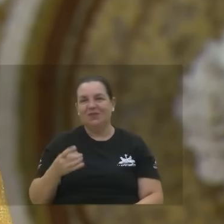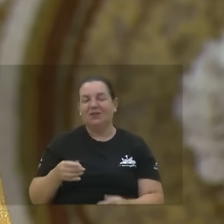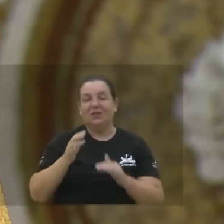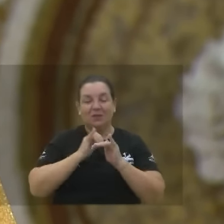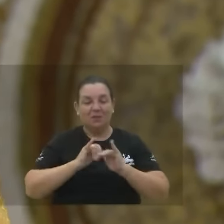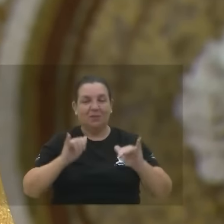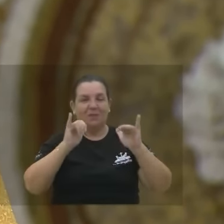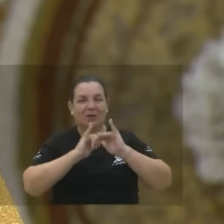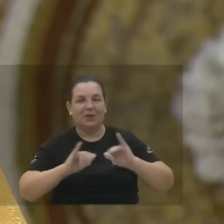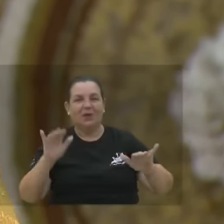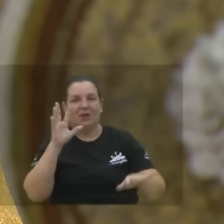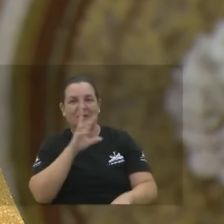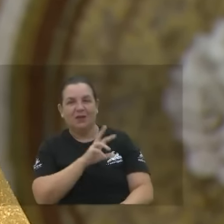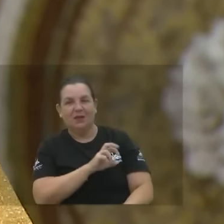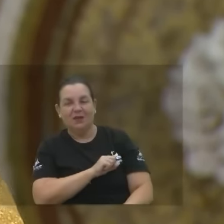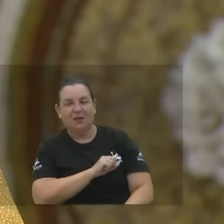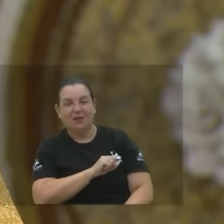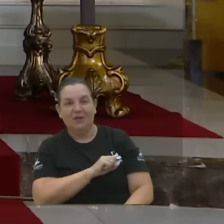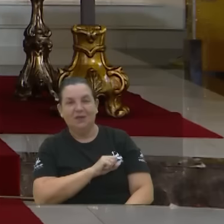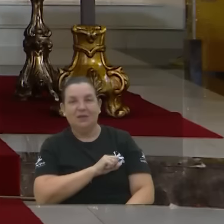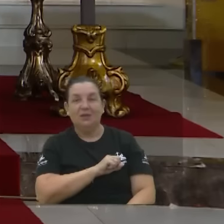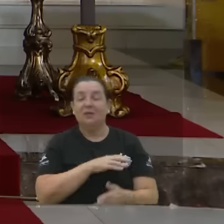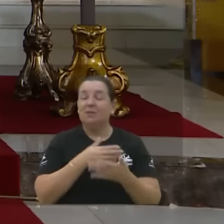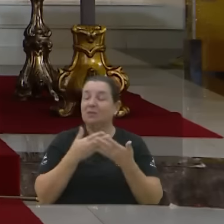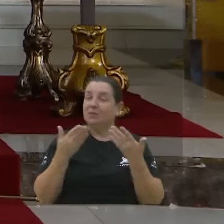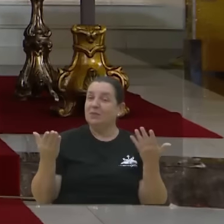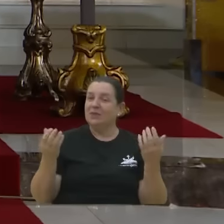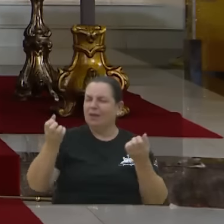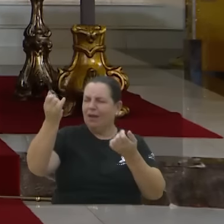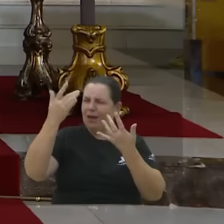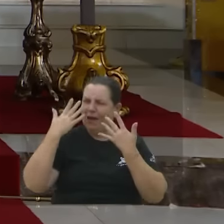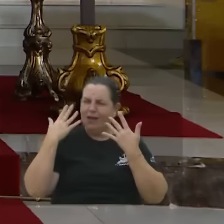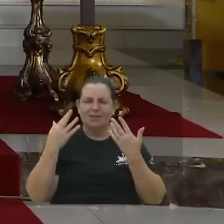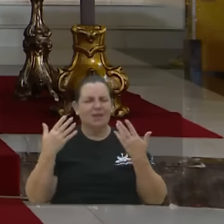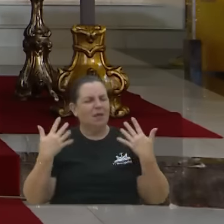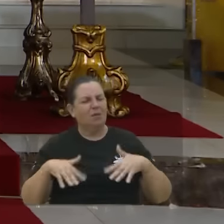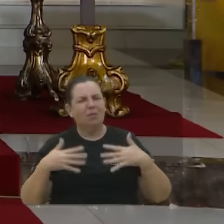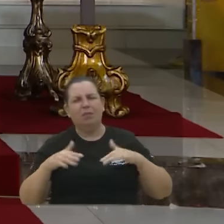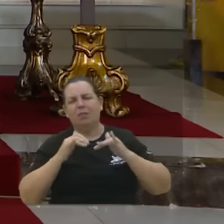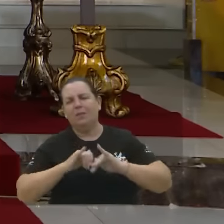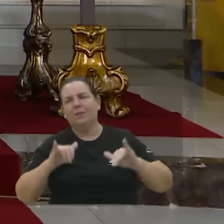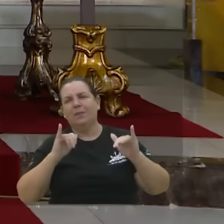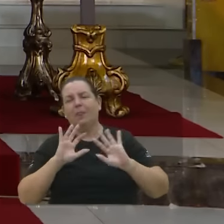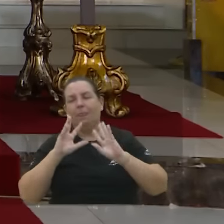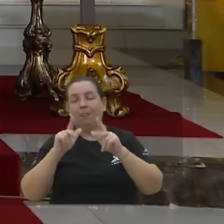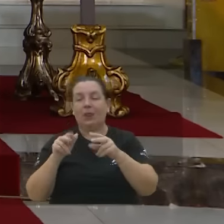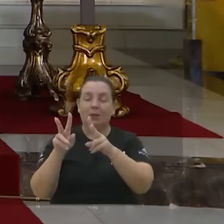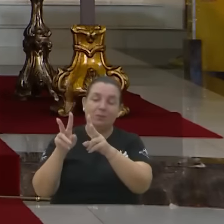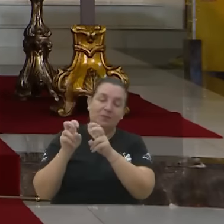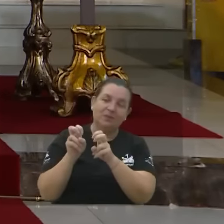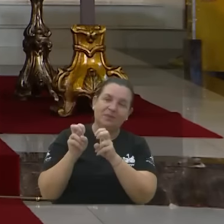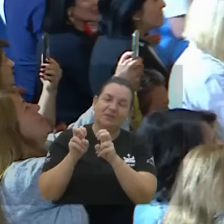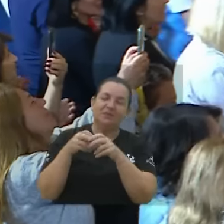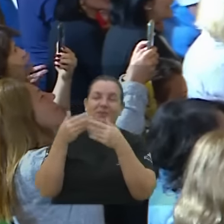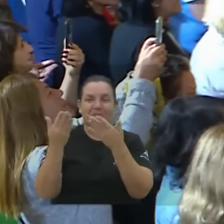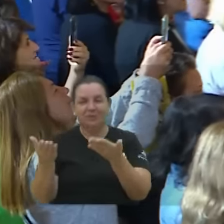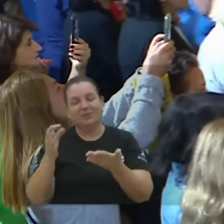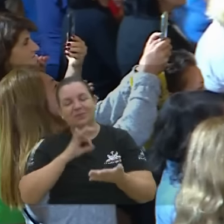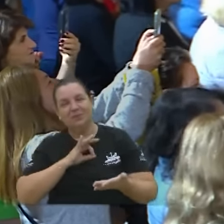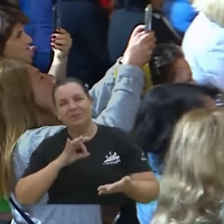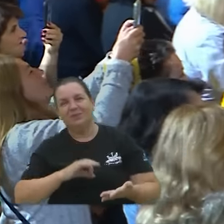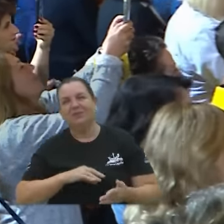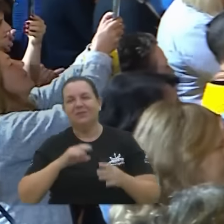com amor. Quantos frutos, quantas graças, todo mundo a perceber, que esse